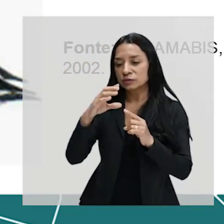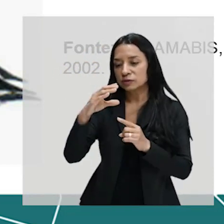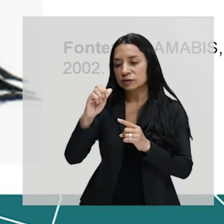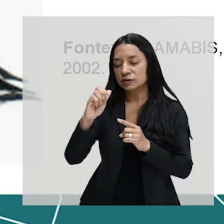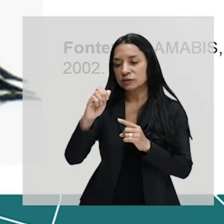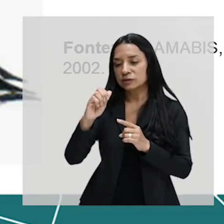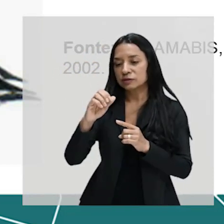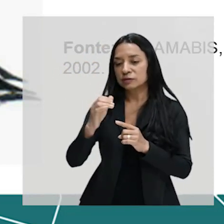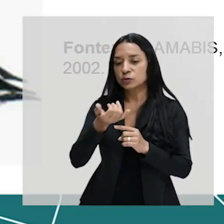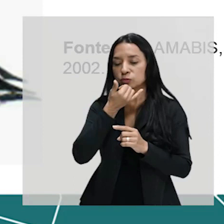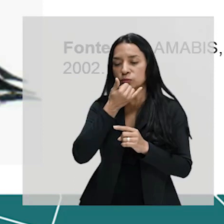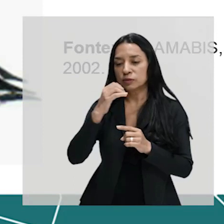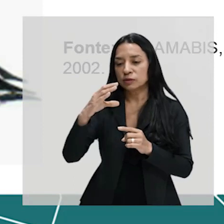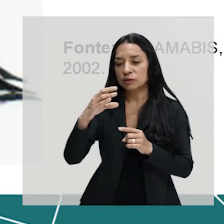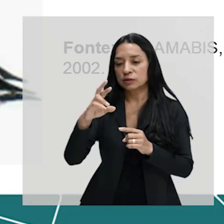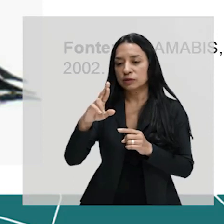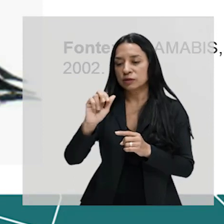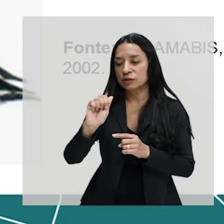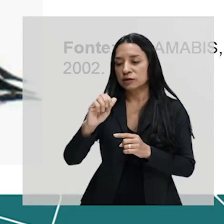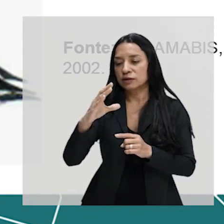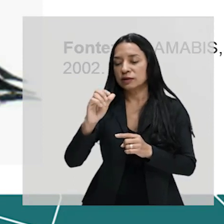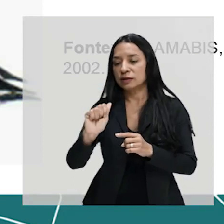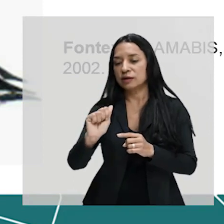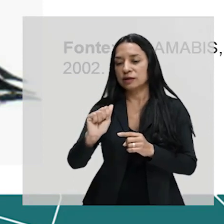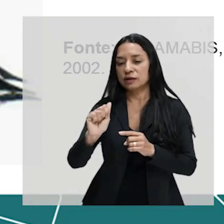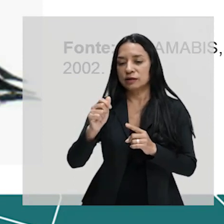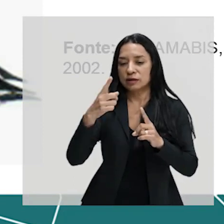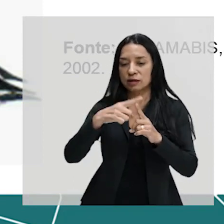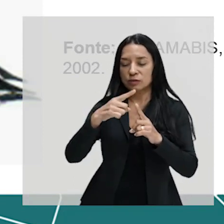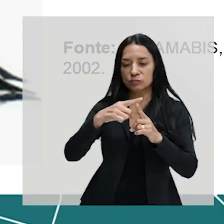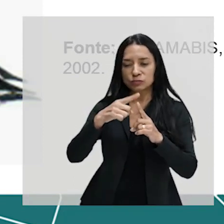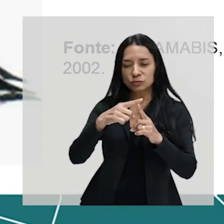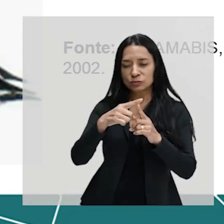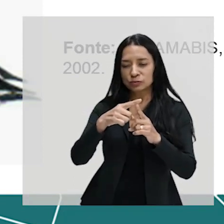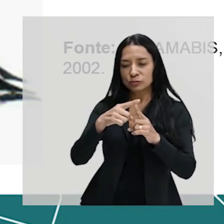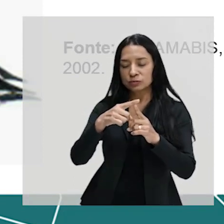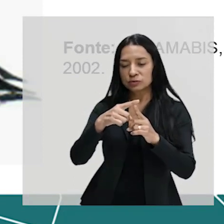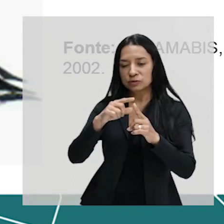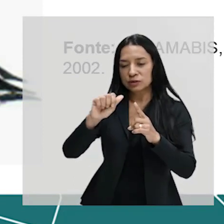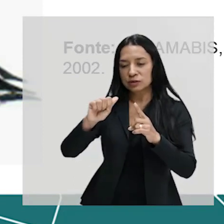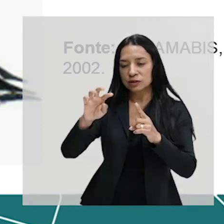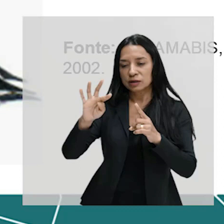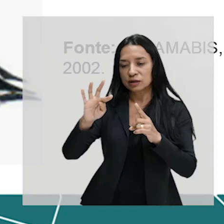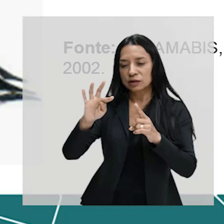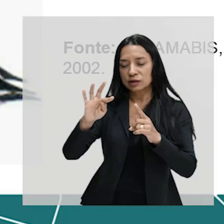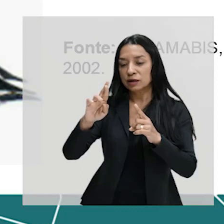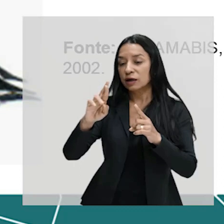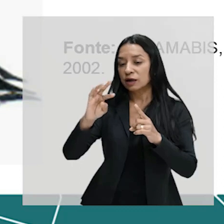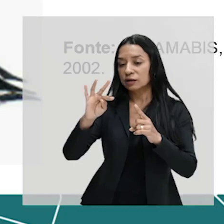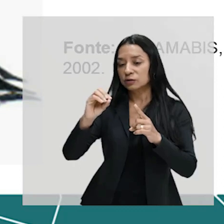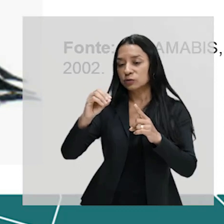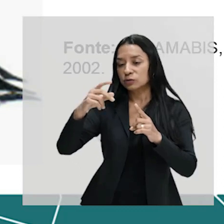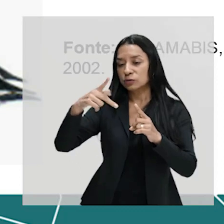tá isso aqui é chamado de craca é um tipo de artrópode que fica geralmente grudado em casco de